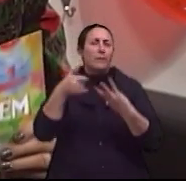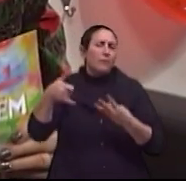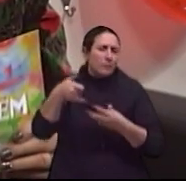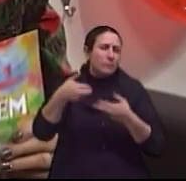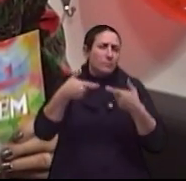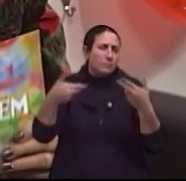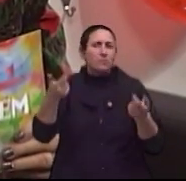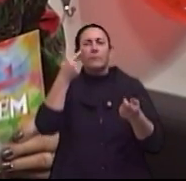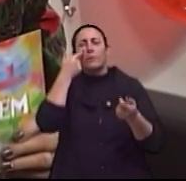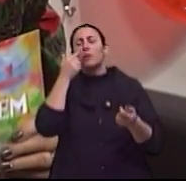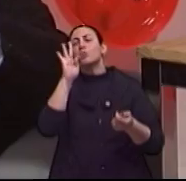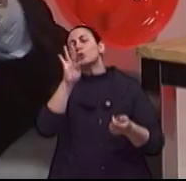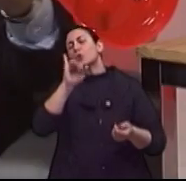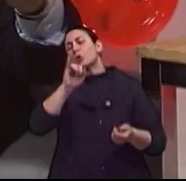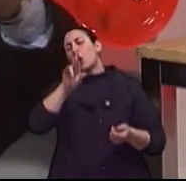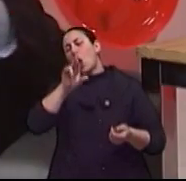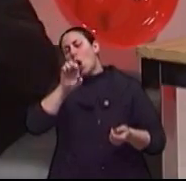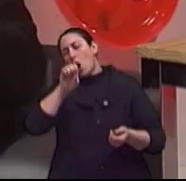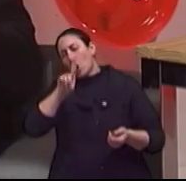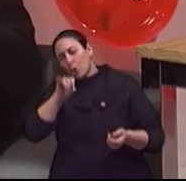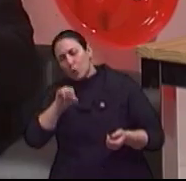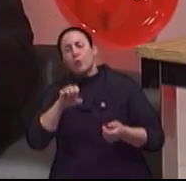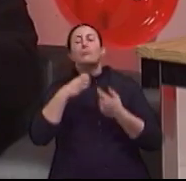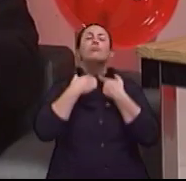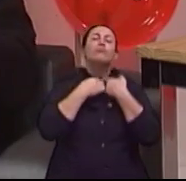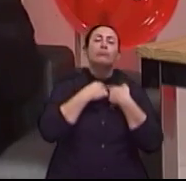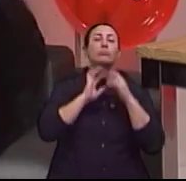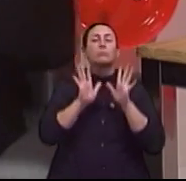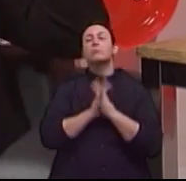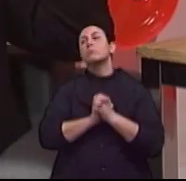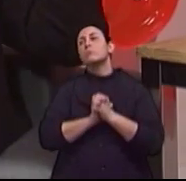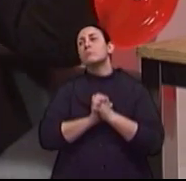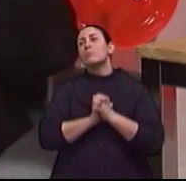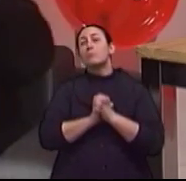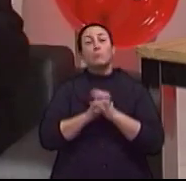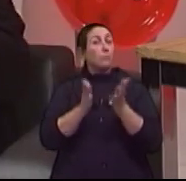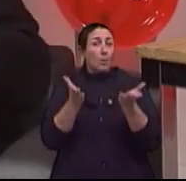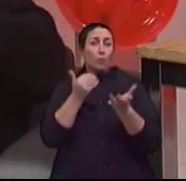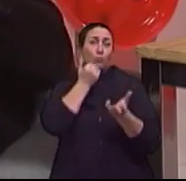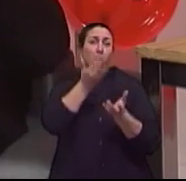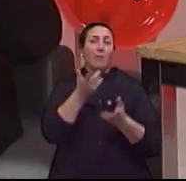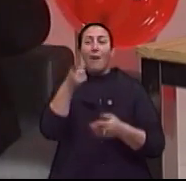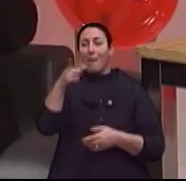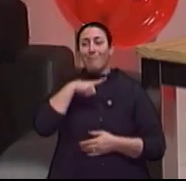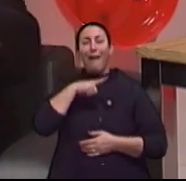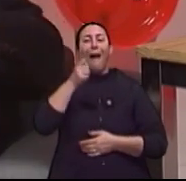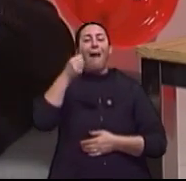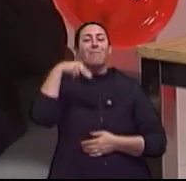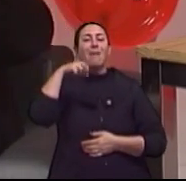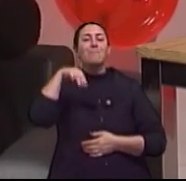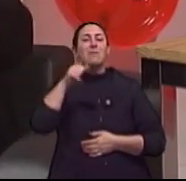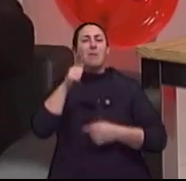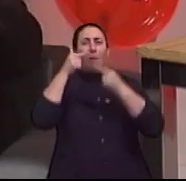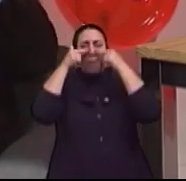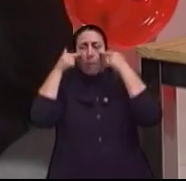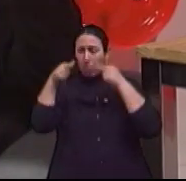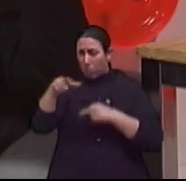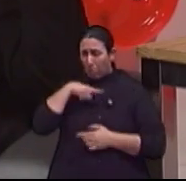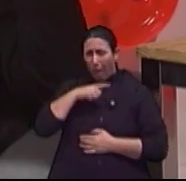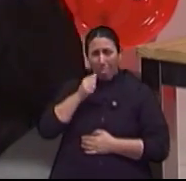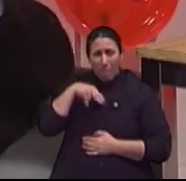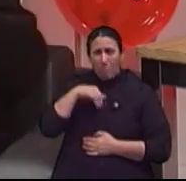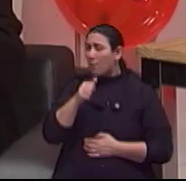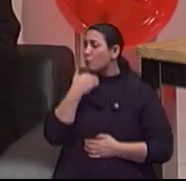tiroide ferro etc Olha tu tá com uma anemia não adianta tu usar creme shampoo comprimido para